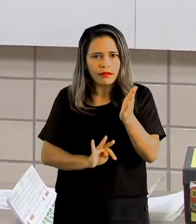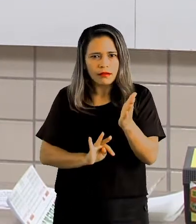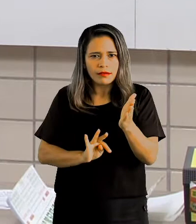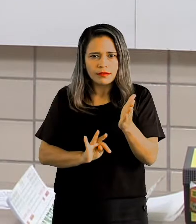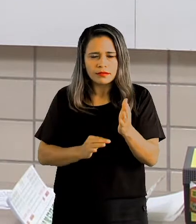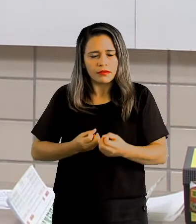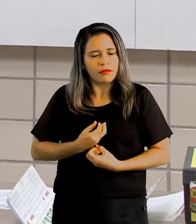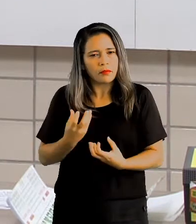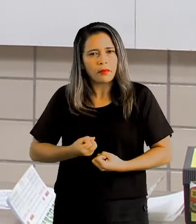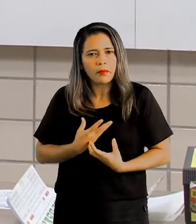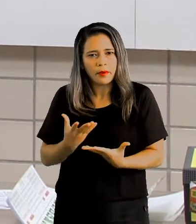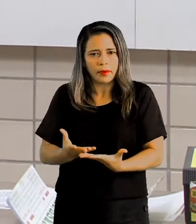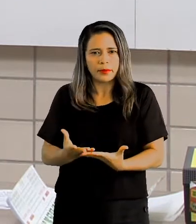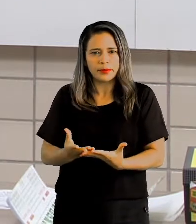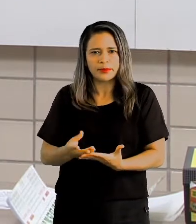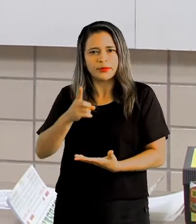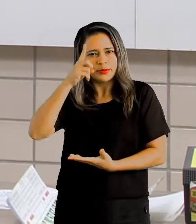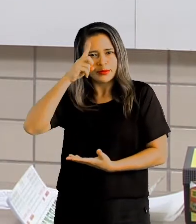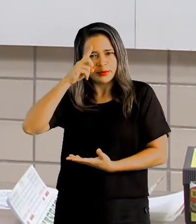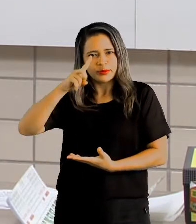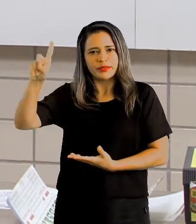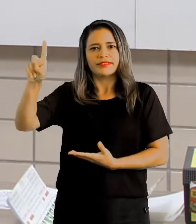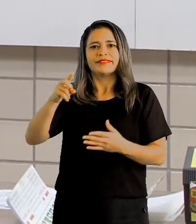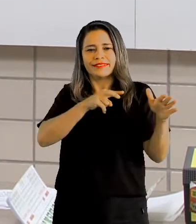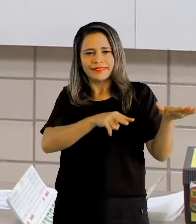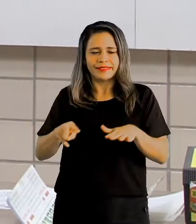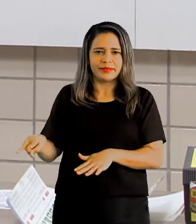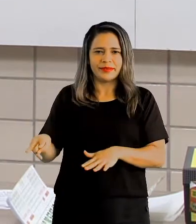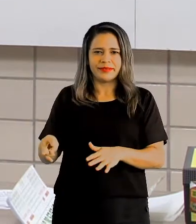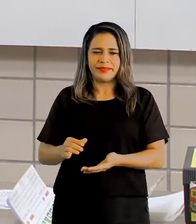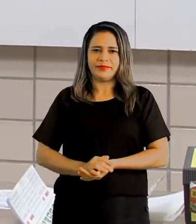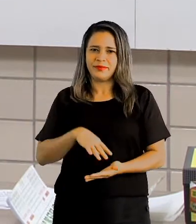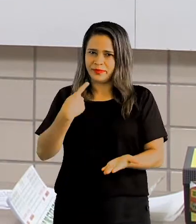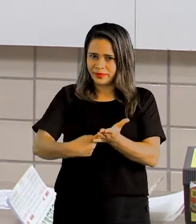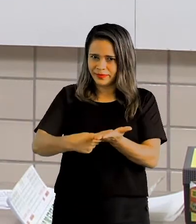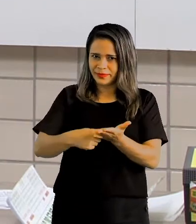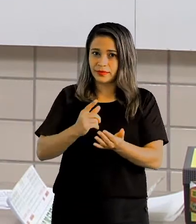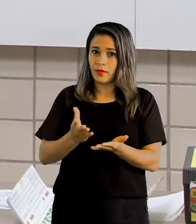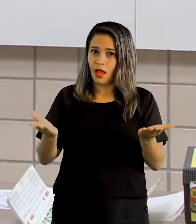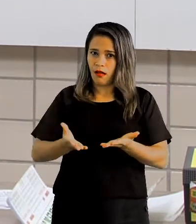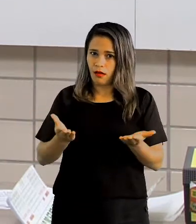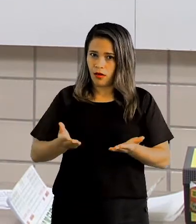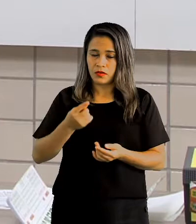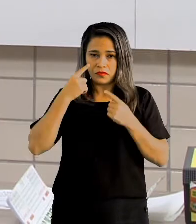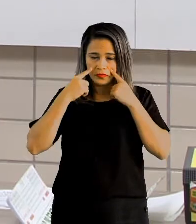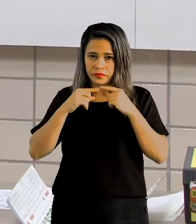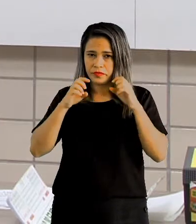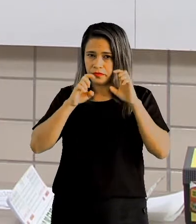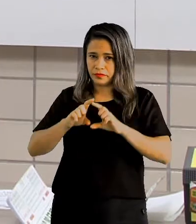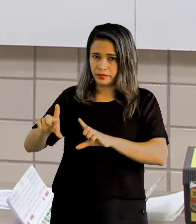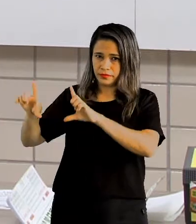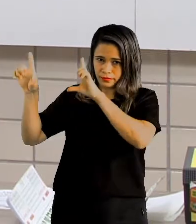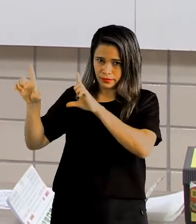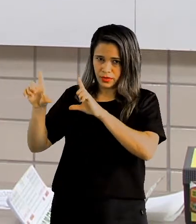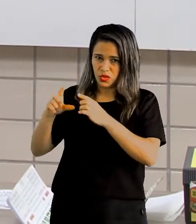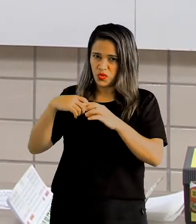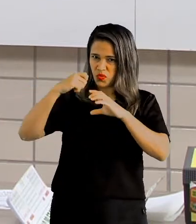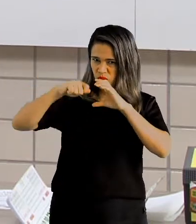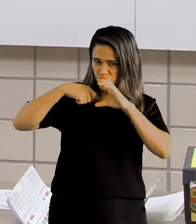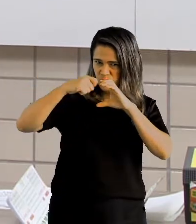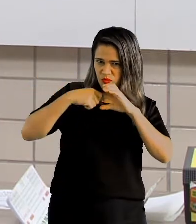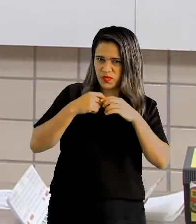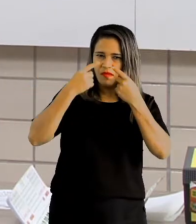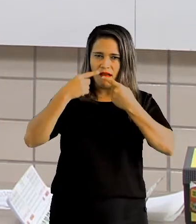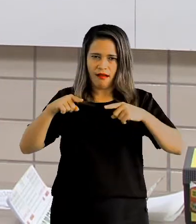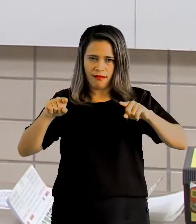nesse poema dos dias da semana. Combinado? Agora nós vamos ver um pequeno vídeo. Ele fala, é uma canção que fala